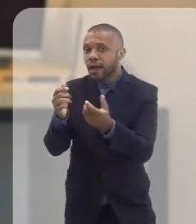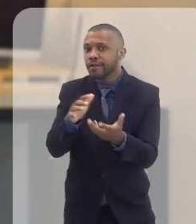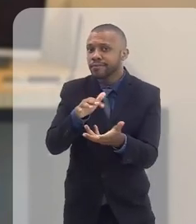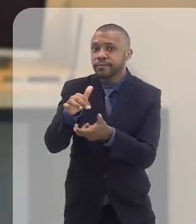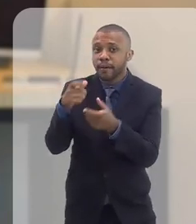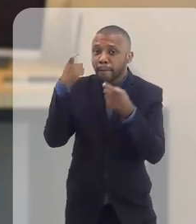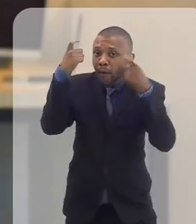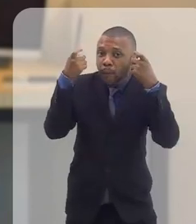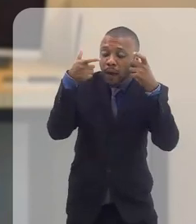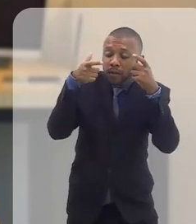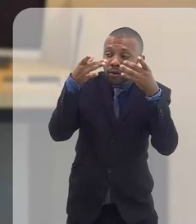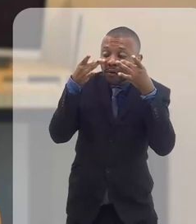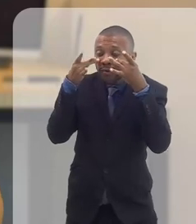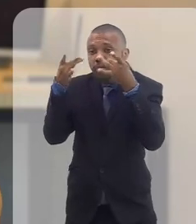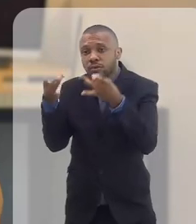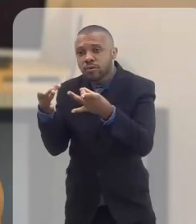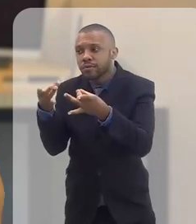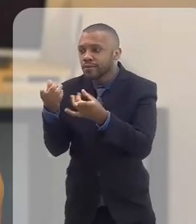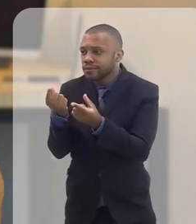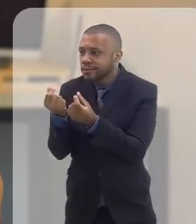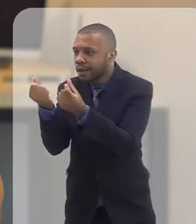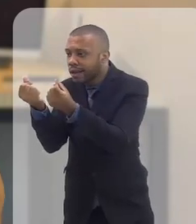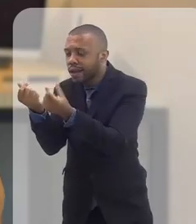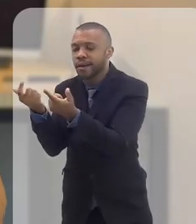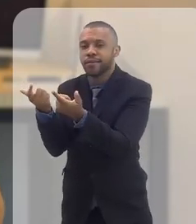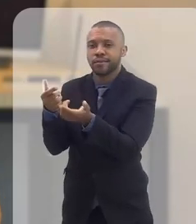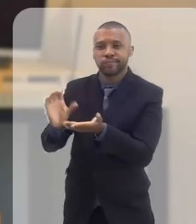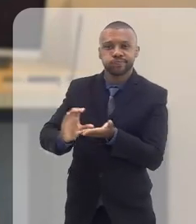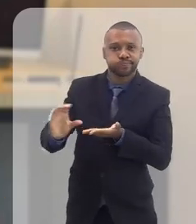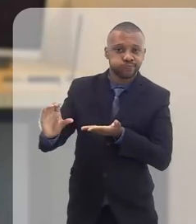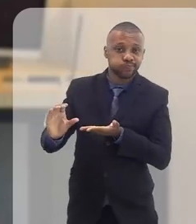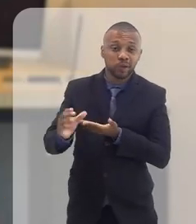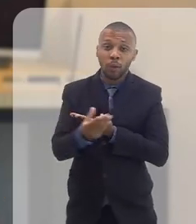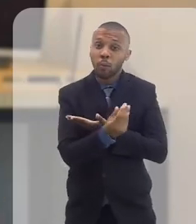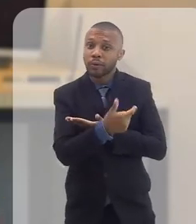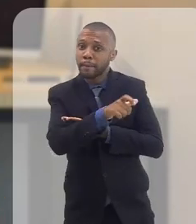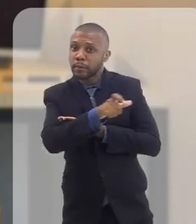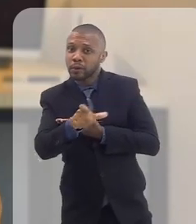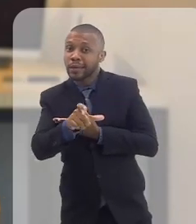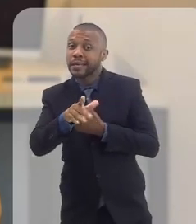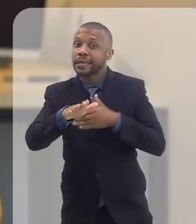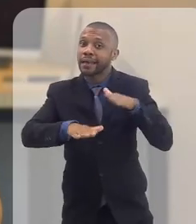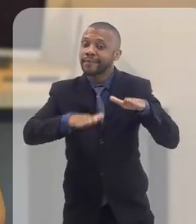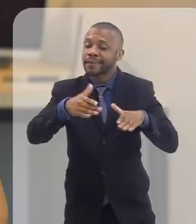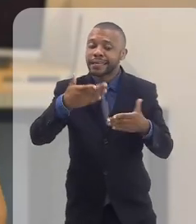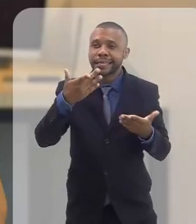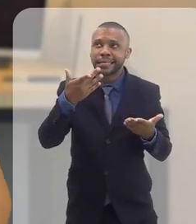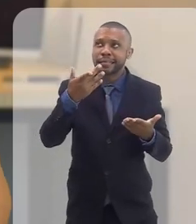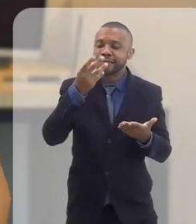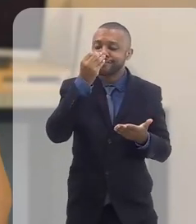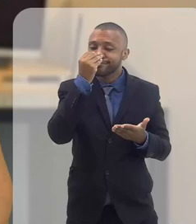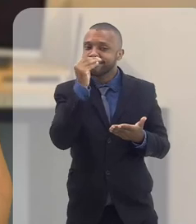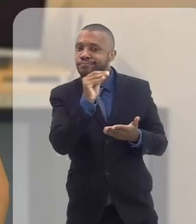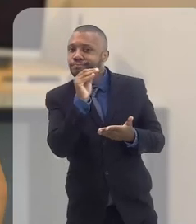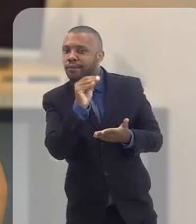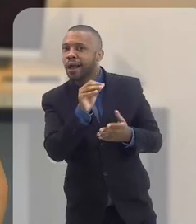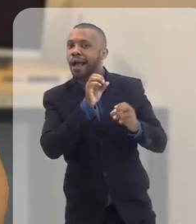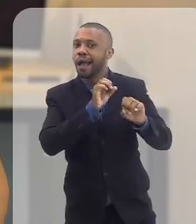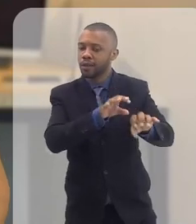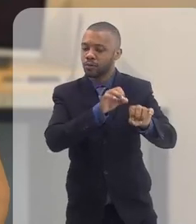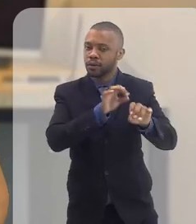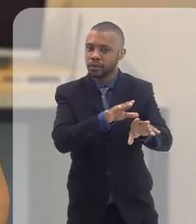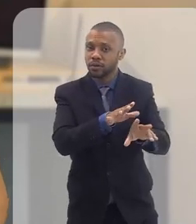esteja preocupado com o dinheiro e com os recursos, é uma pena que tanta gente preocupada com dinheiro e com recursos não enxergue